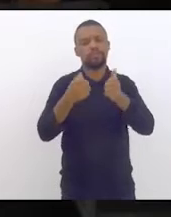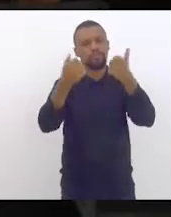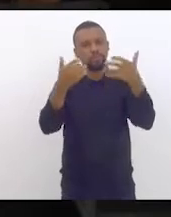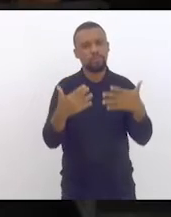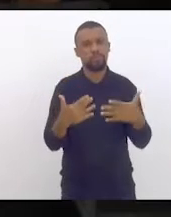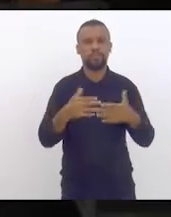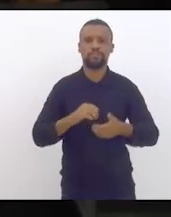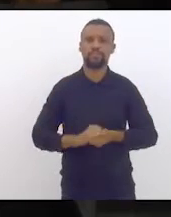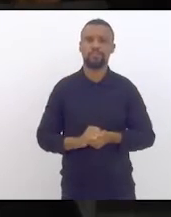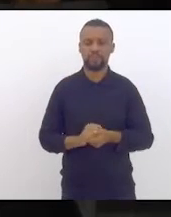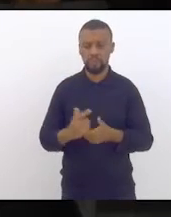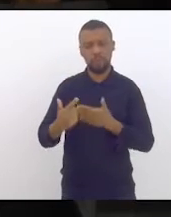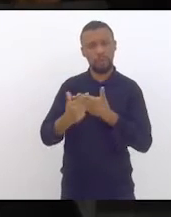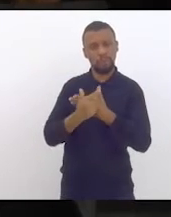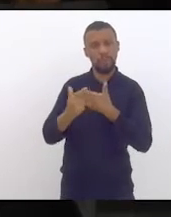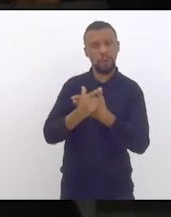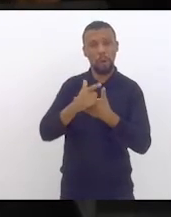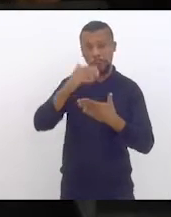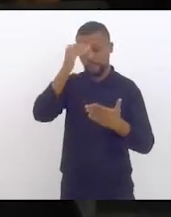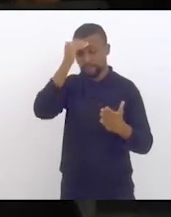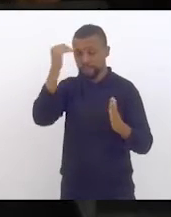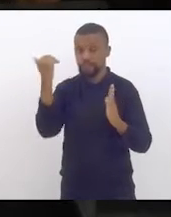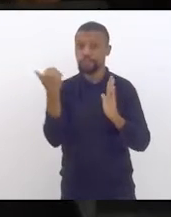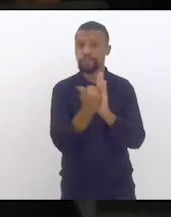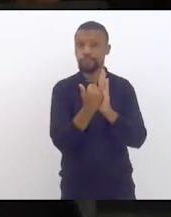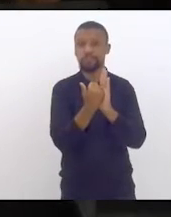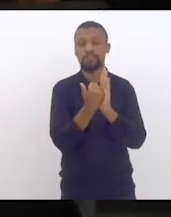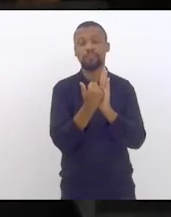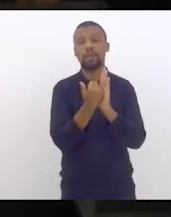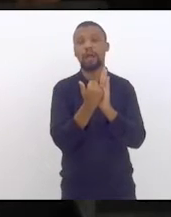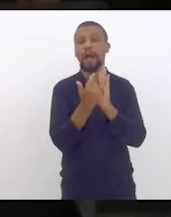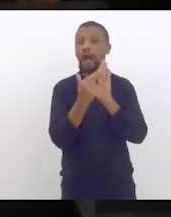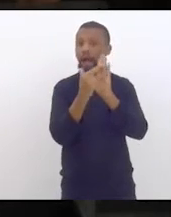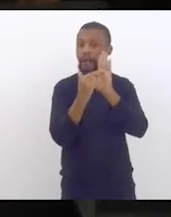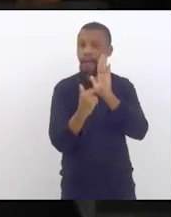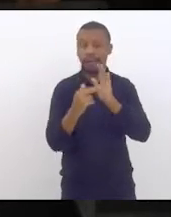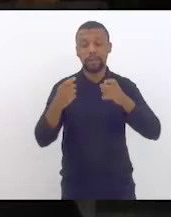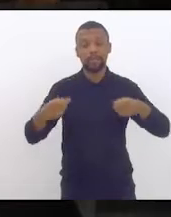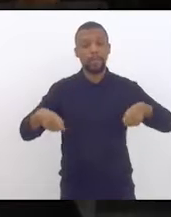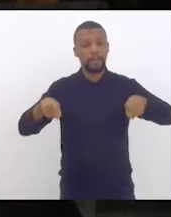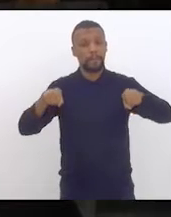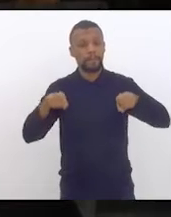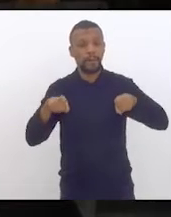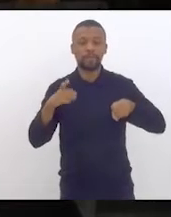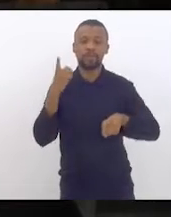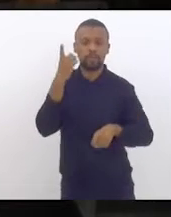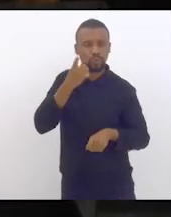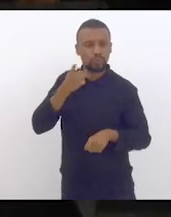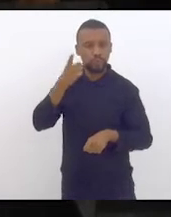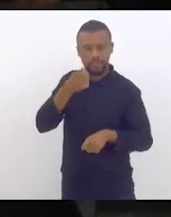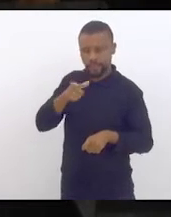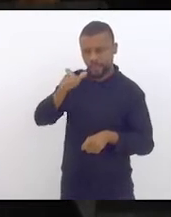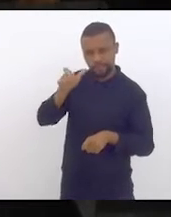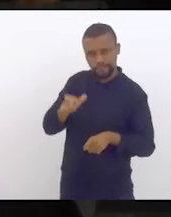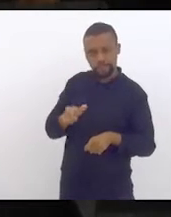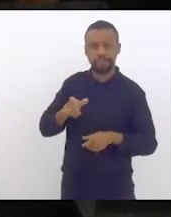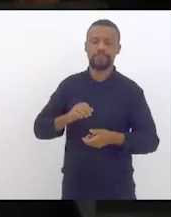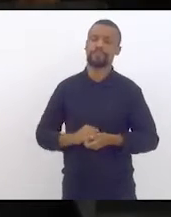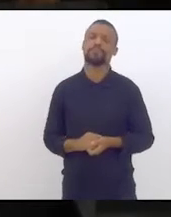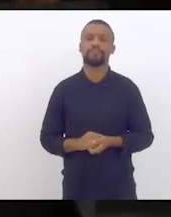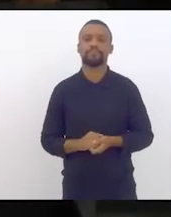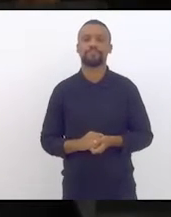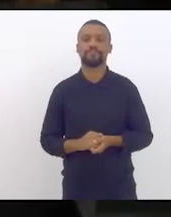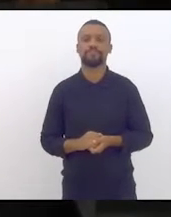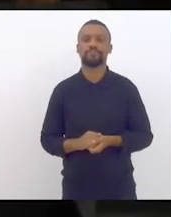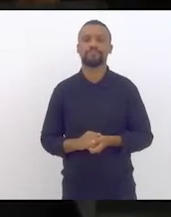cumprindo O que define as regras de um mandato parlamentar e quando